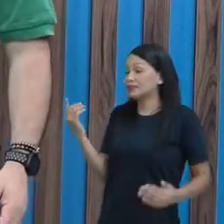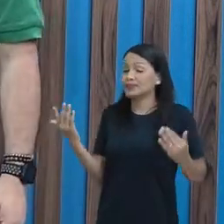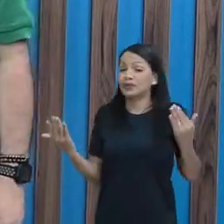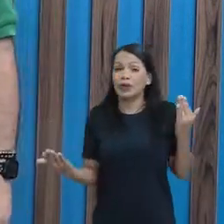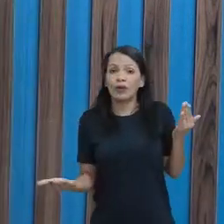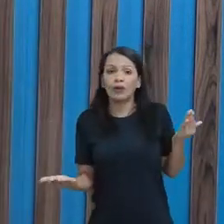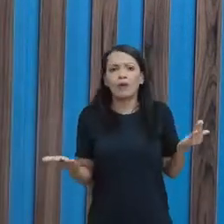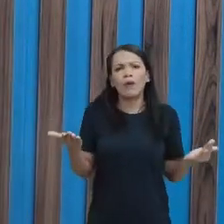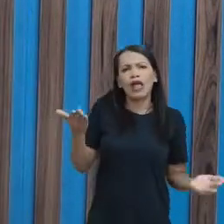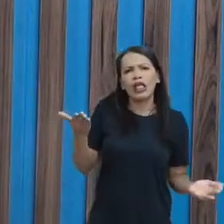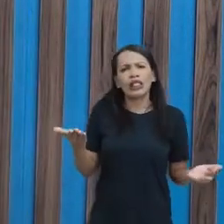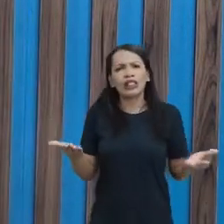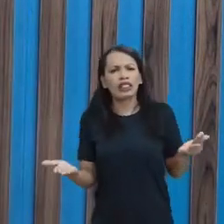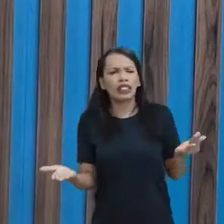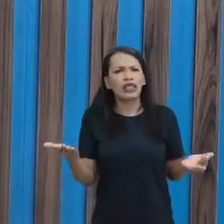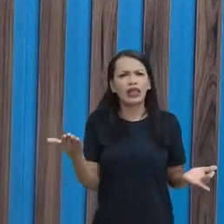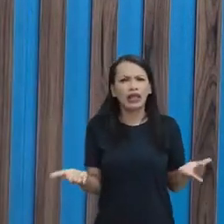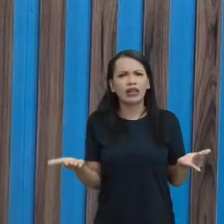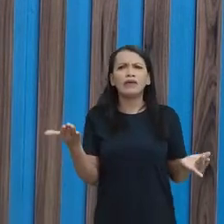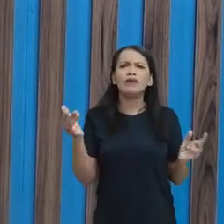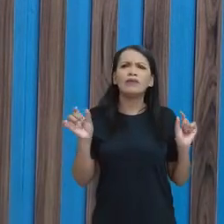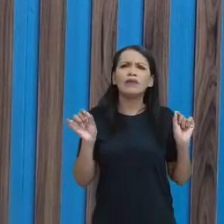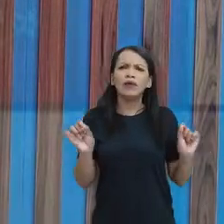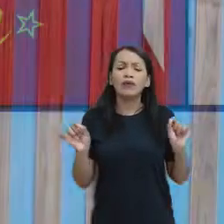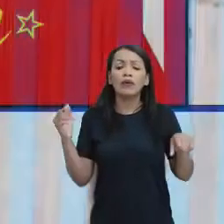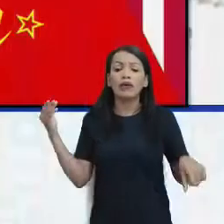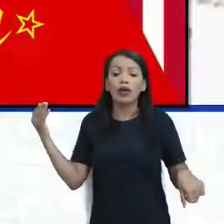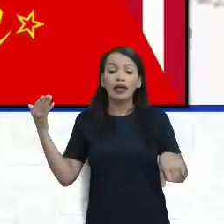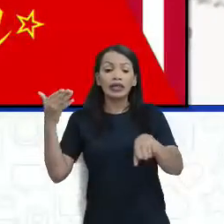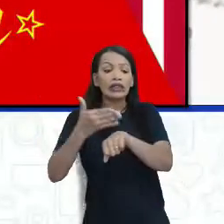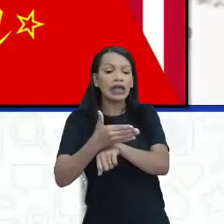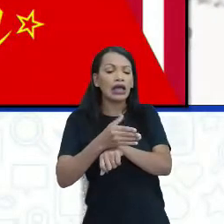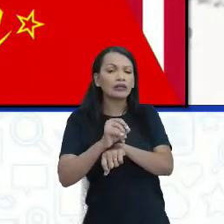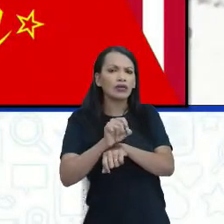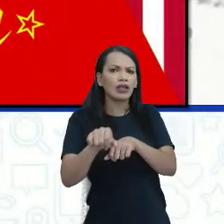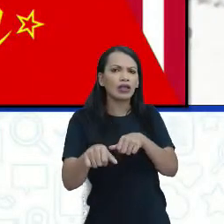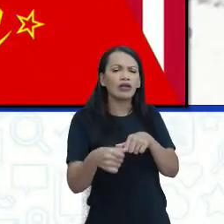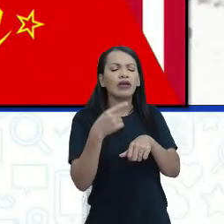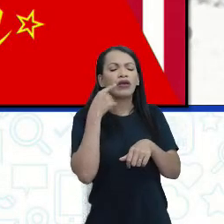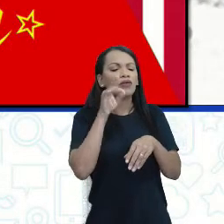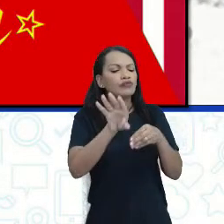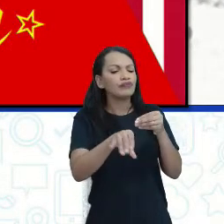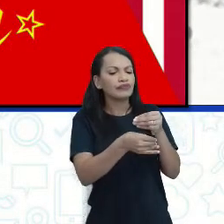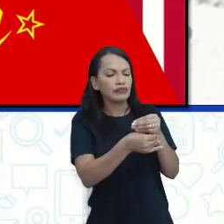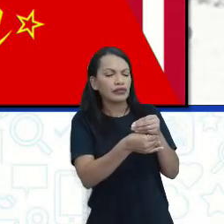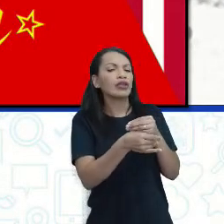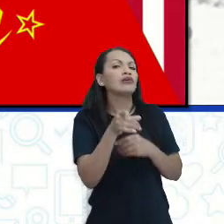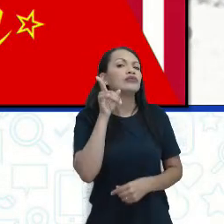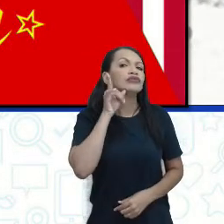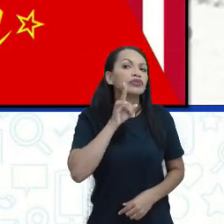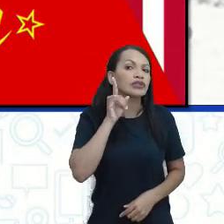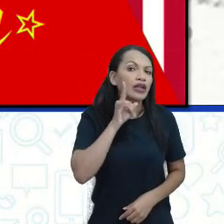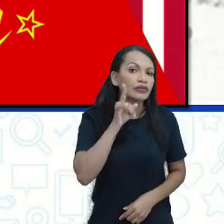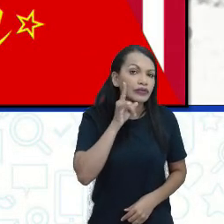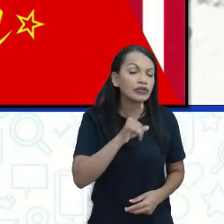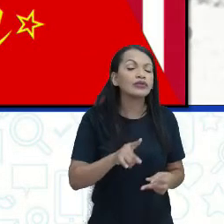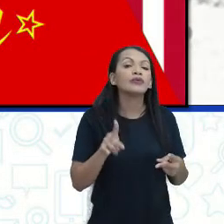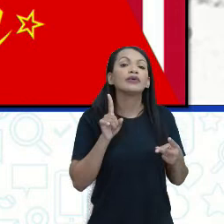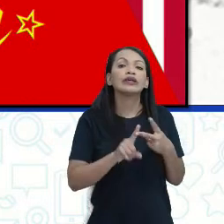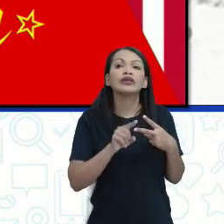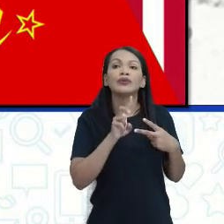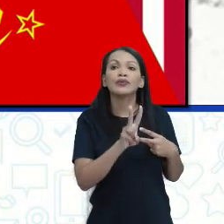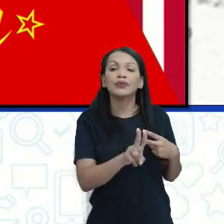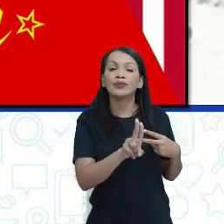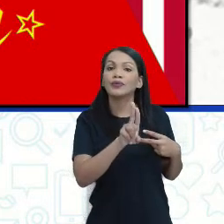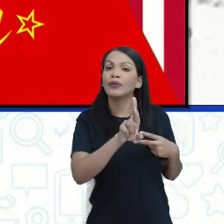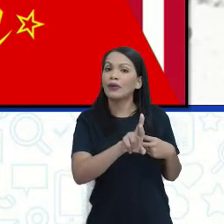vai se dever aí, ó, à entrada dos Estados Unidos e da União Soviética no conflito, né? Como é